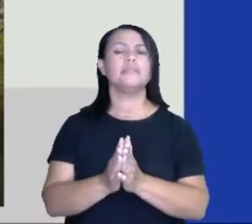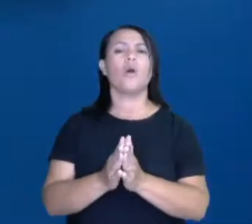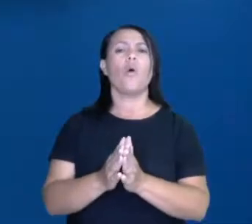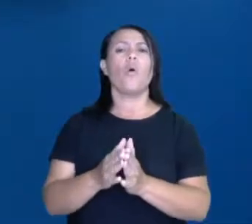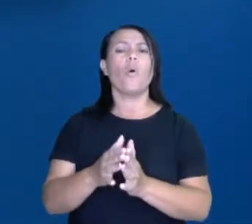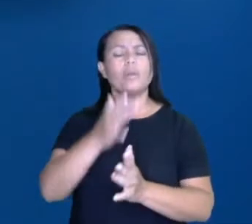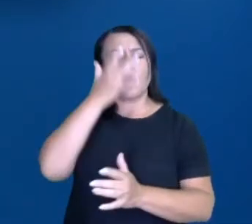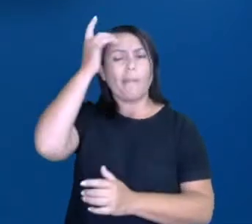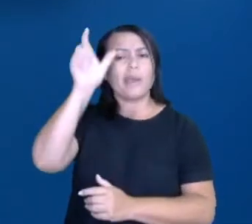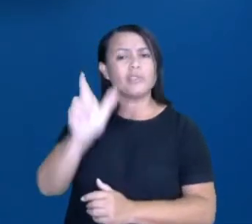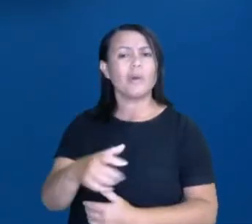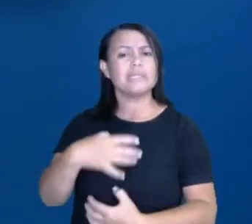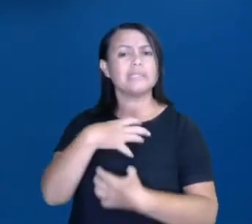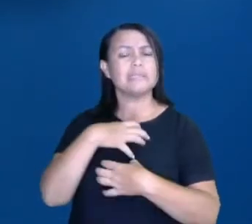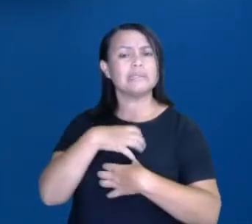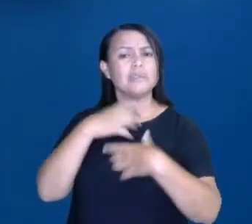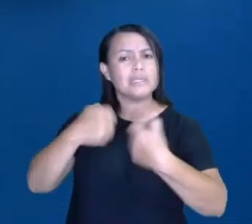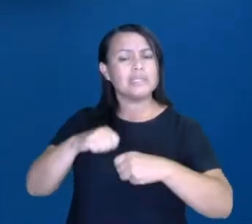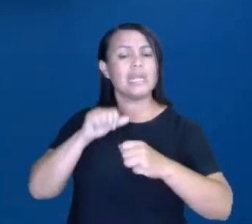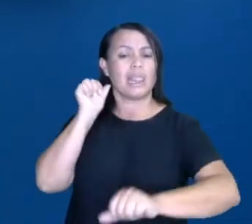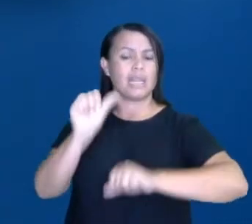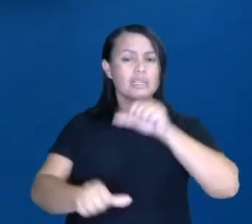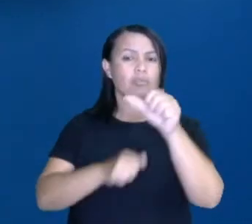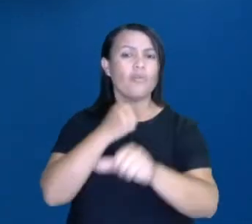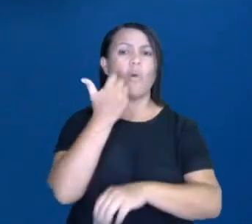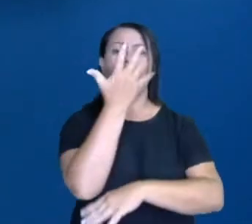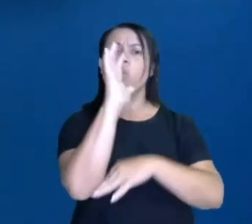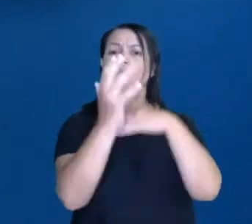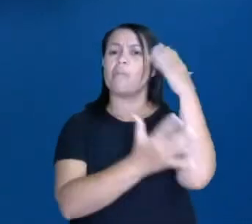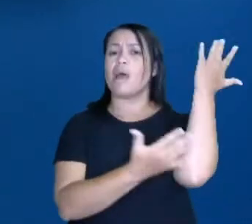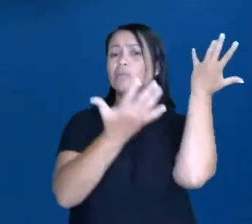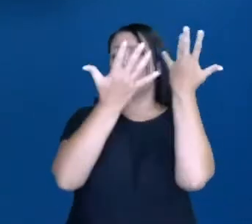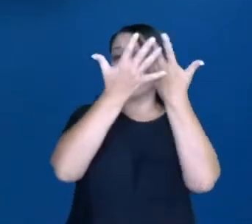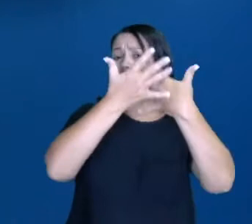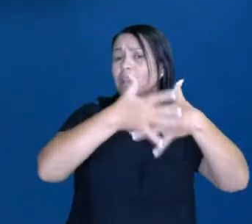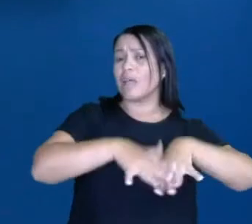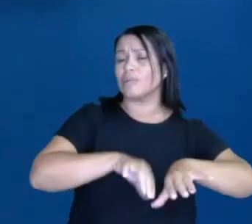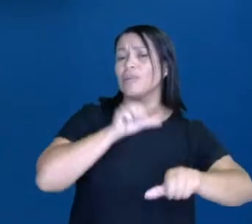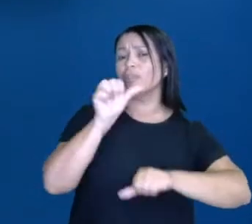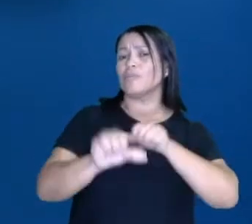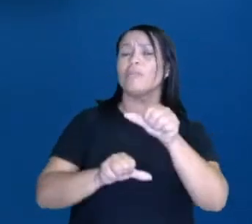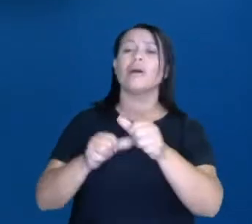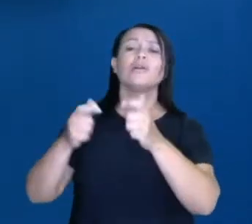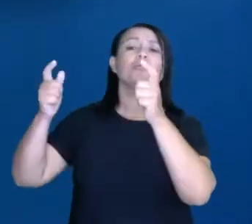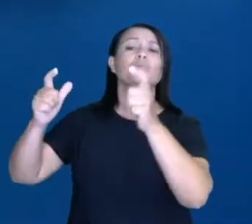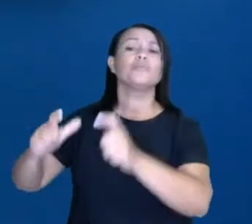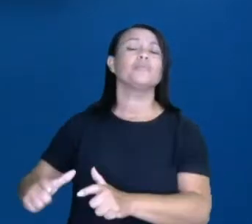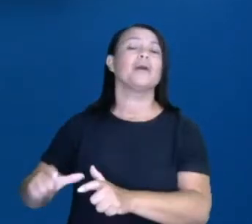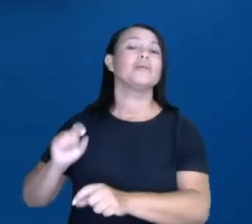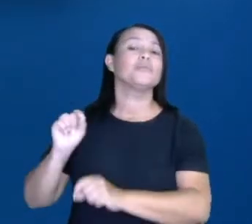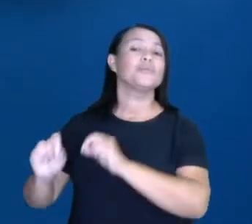da necessidade do homem, ele transforma o espaço natural em espaço